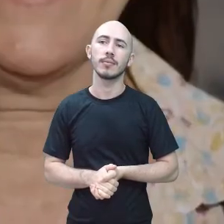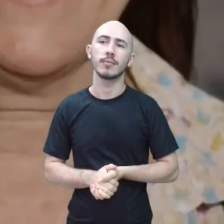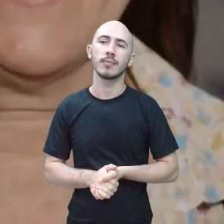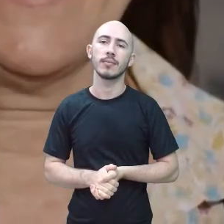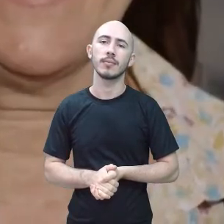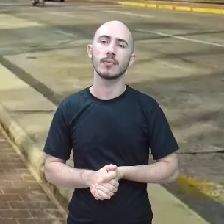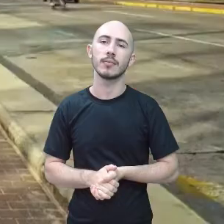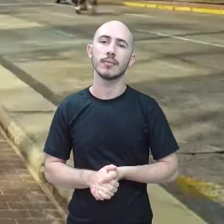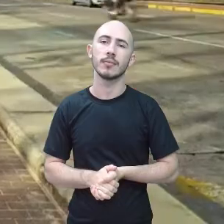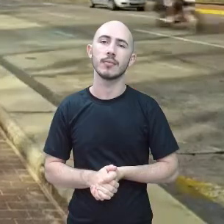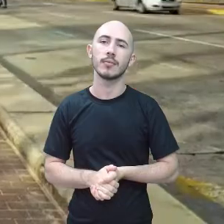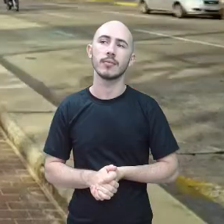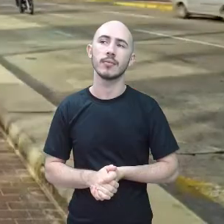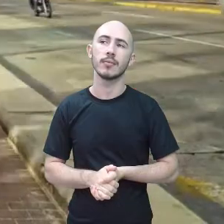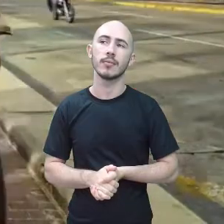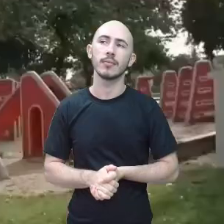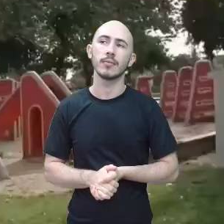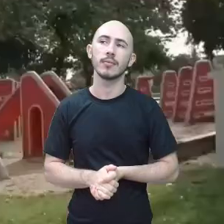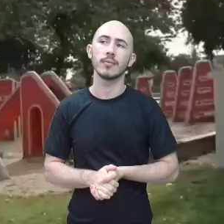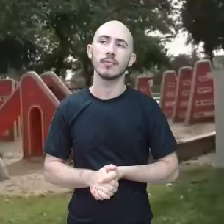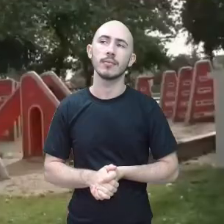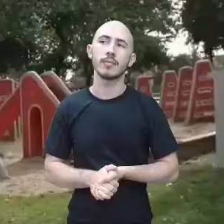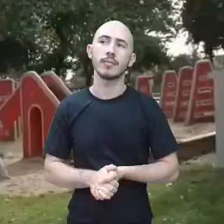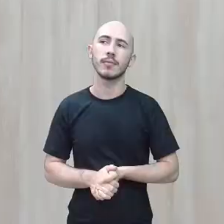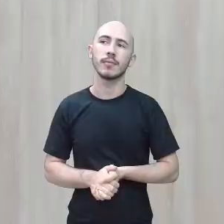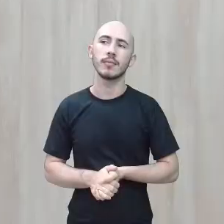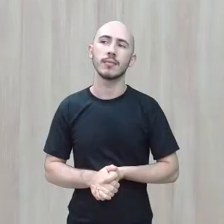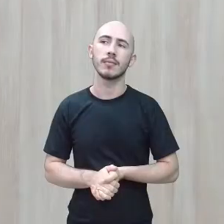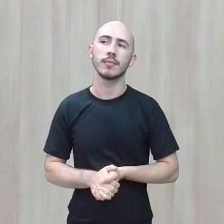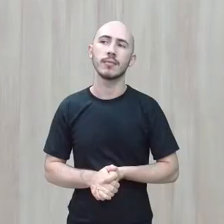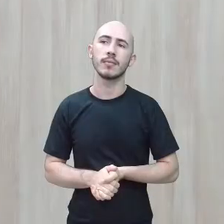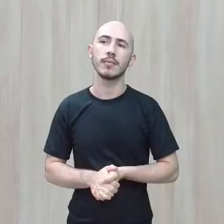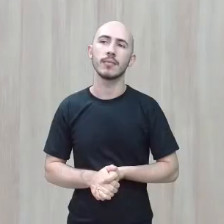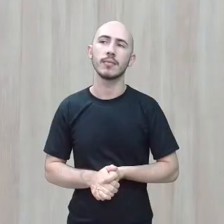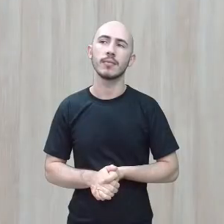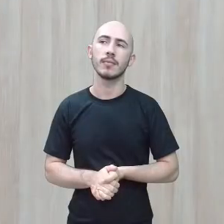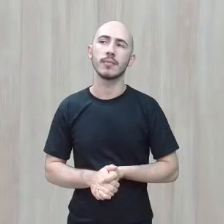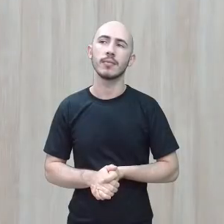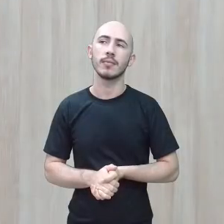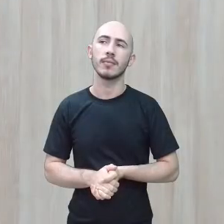espaço da cidade. Por isso é importante a discussão de cada...